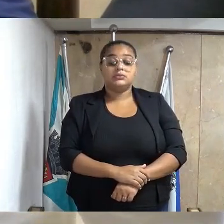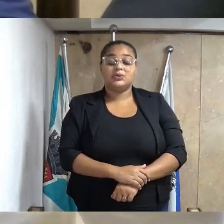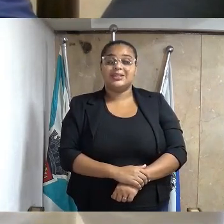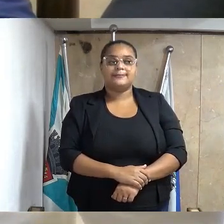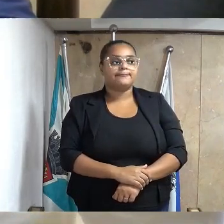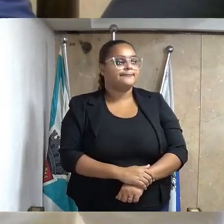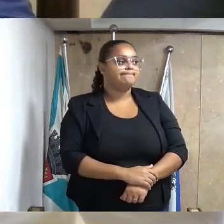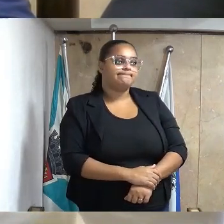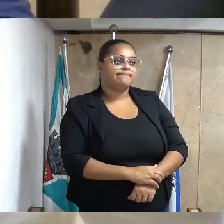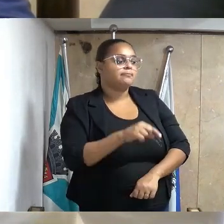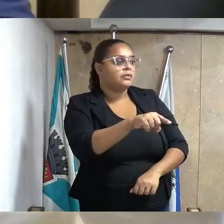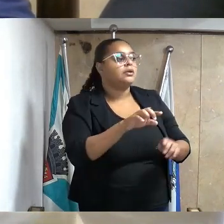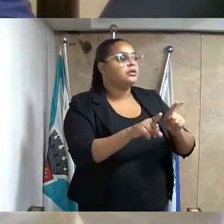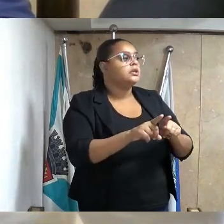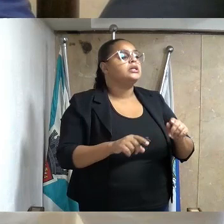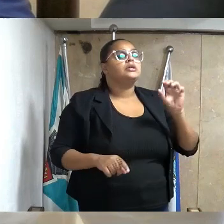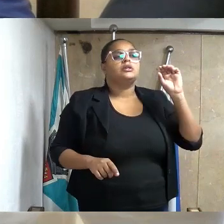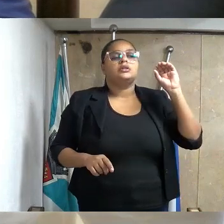Indicação